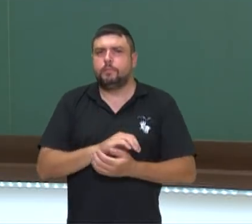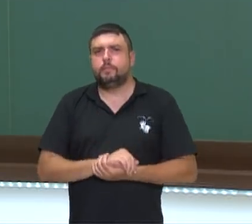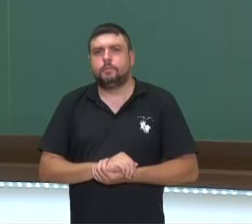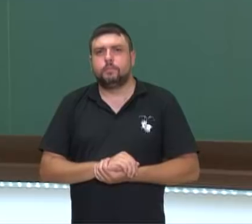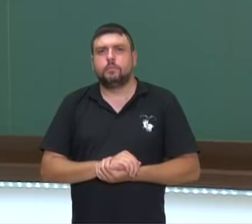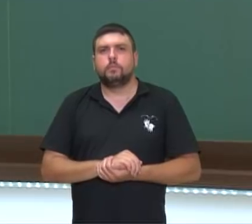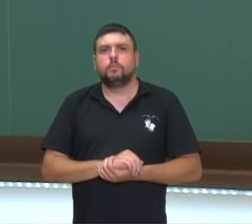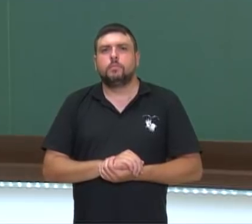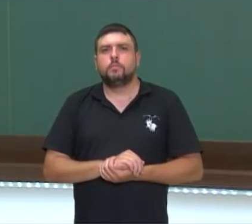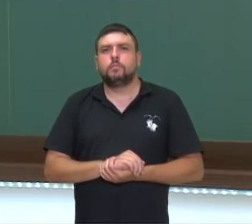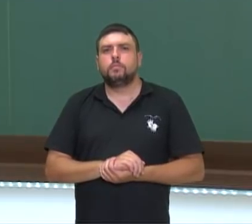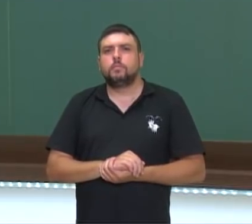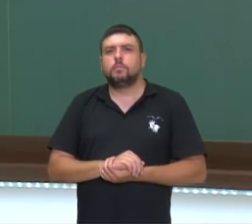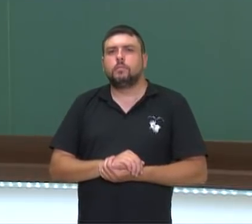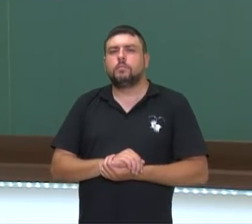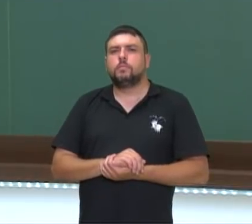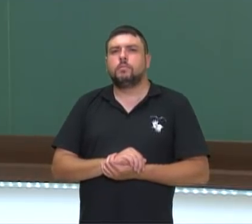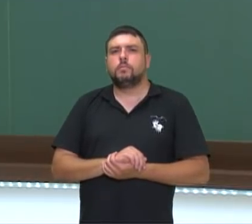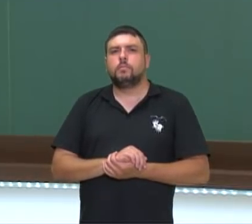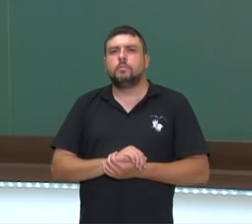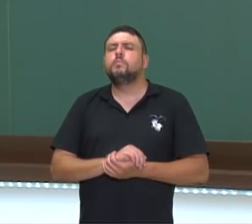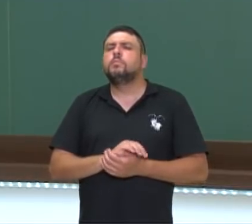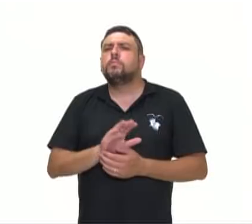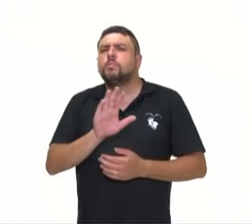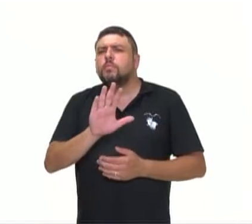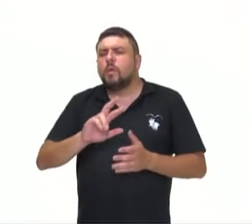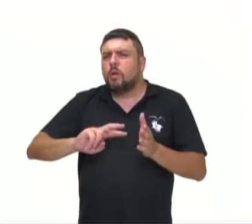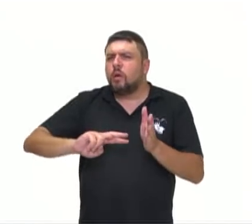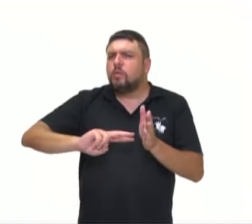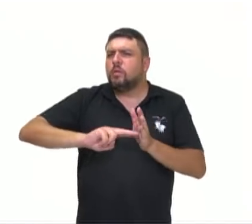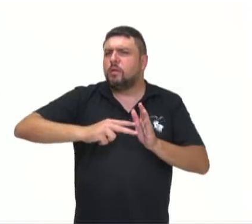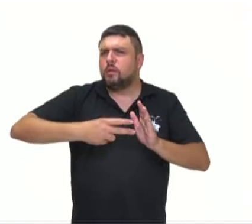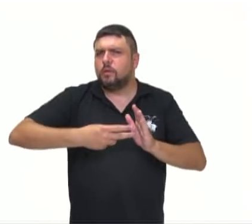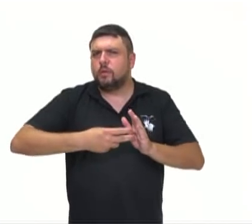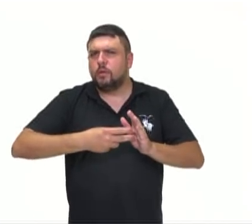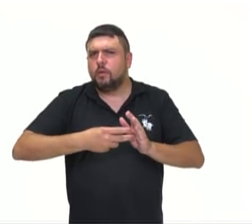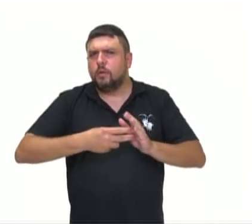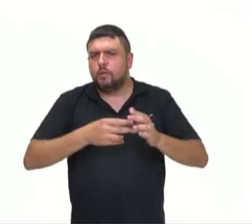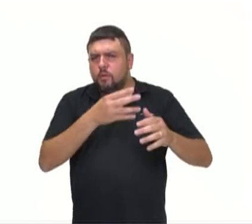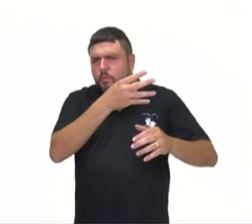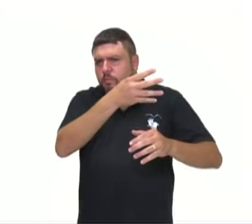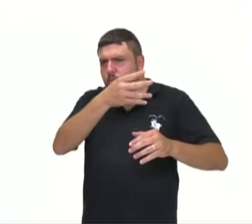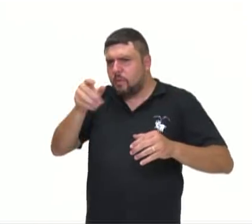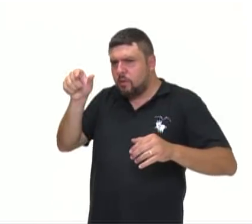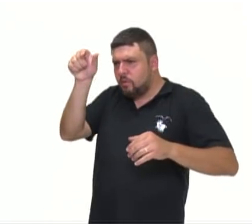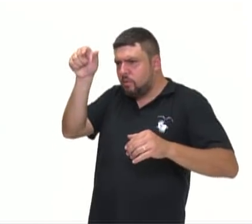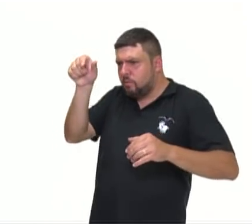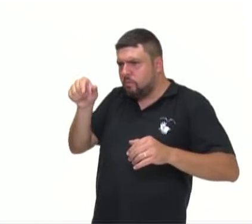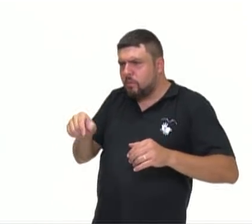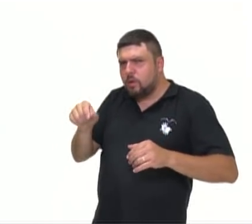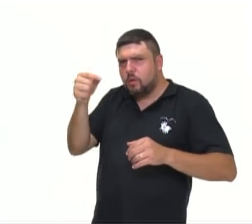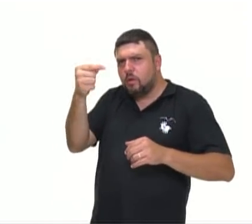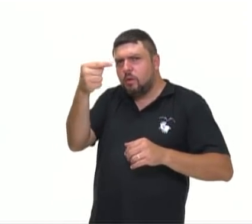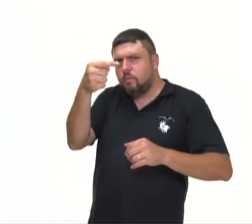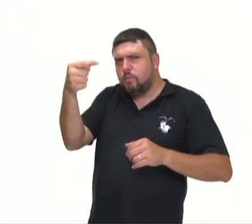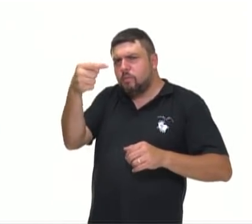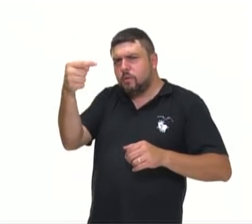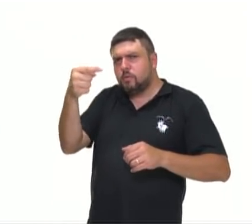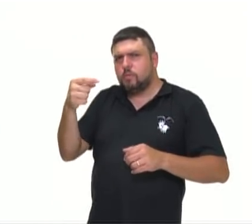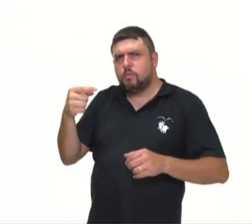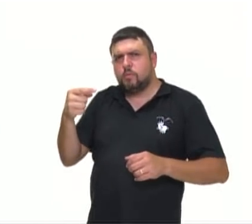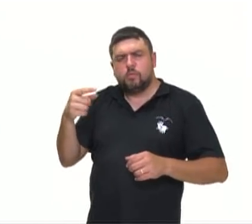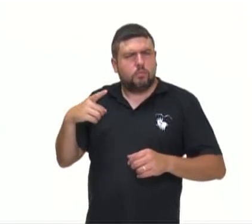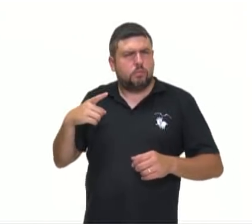que significa esse sinalzinho de menos antes desse saldo de gols? O que será